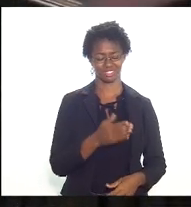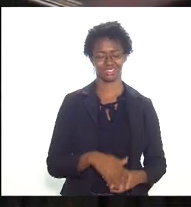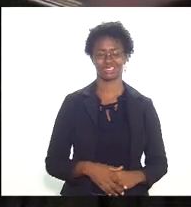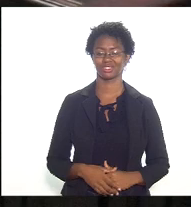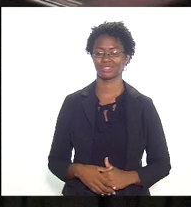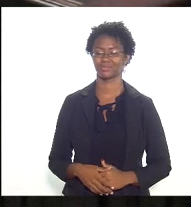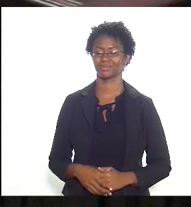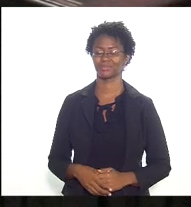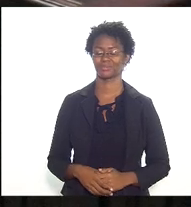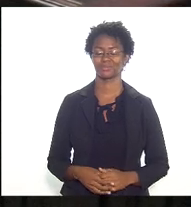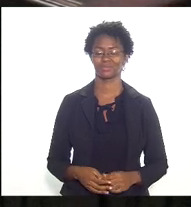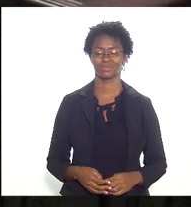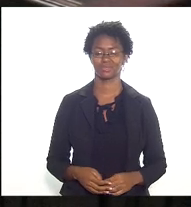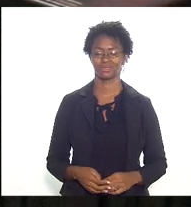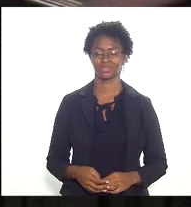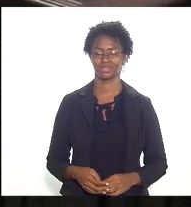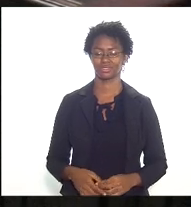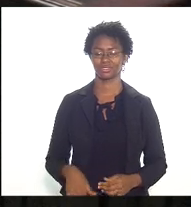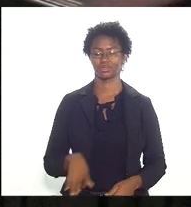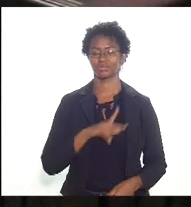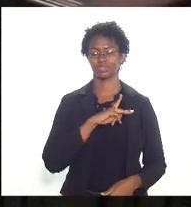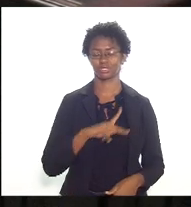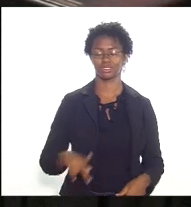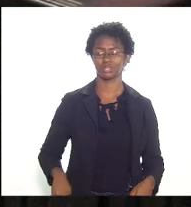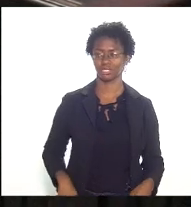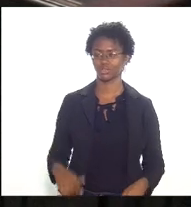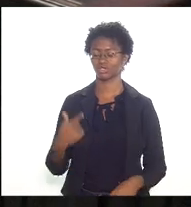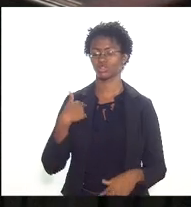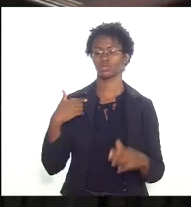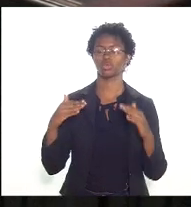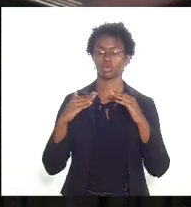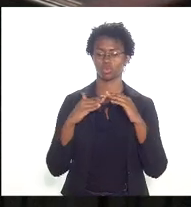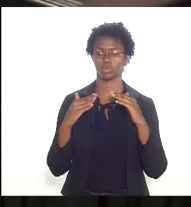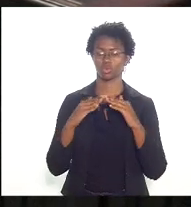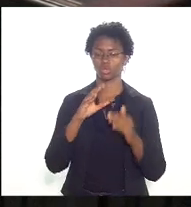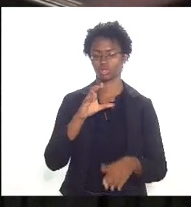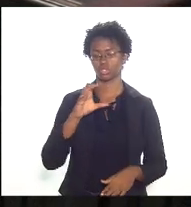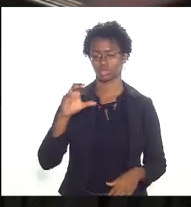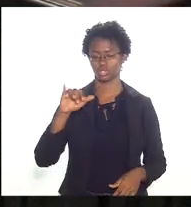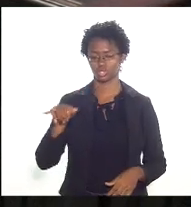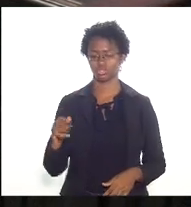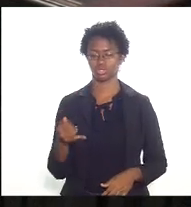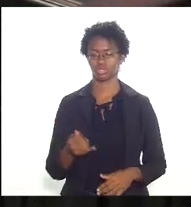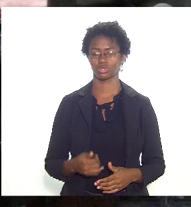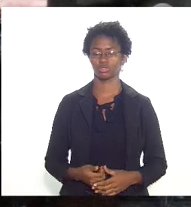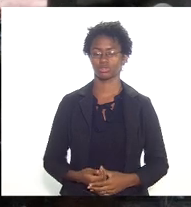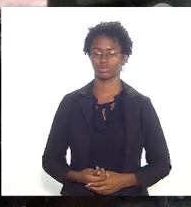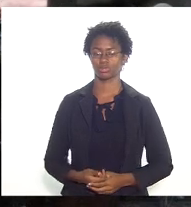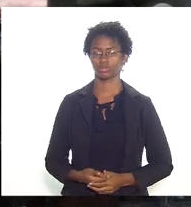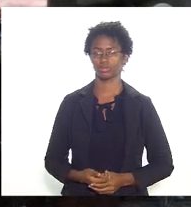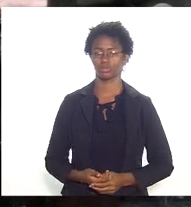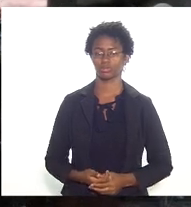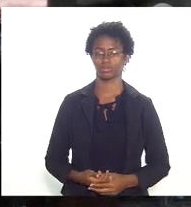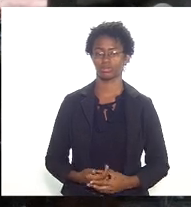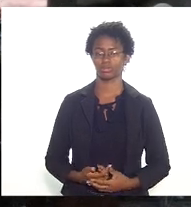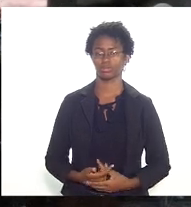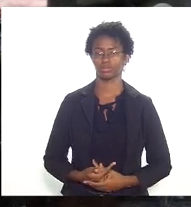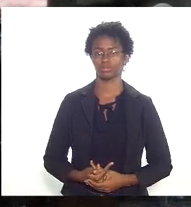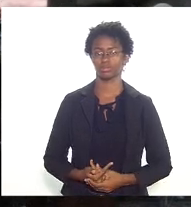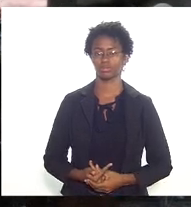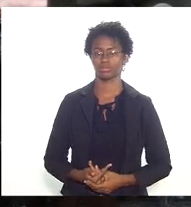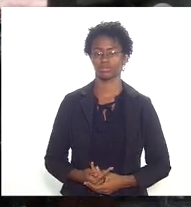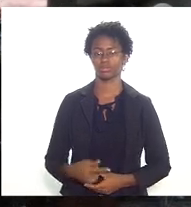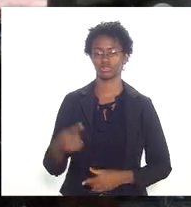o seu presidente André Ceciliano vou acompanhar o parecer da ccj os pareceres emitidos